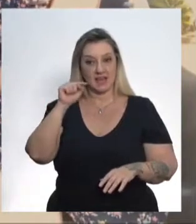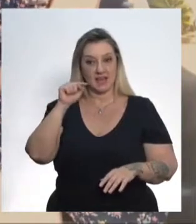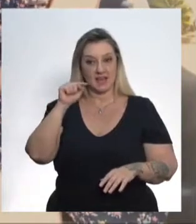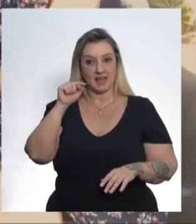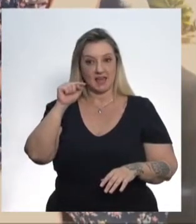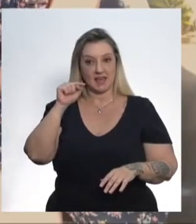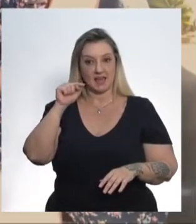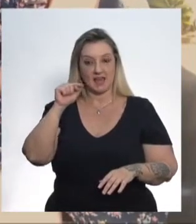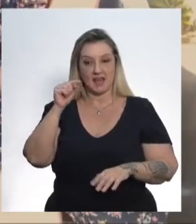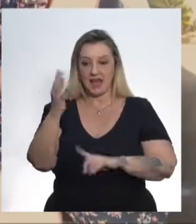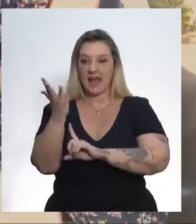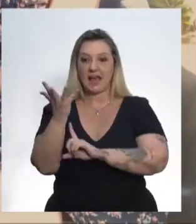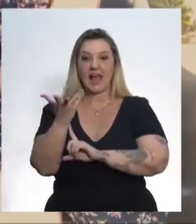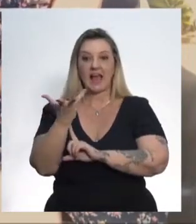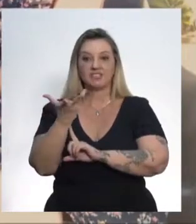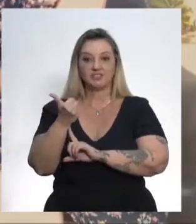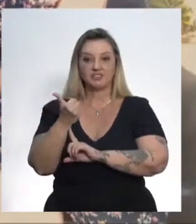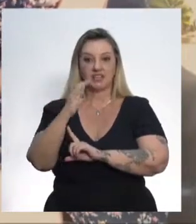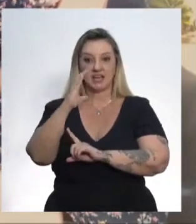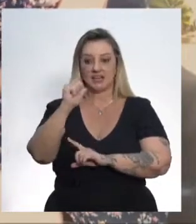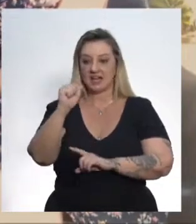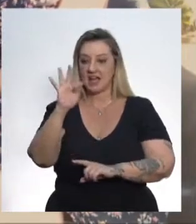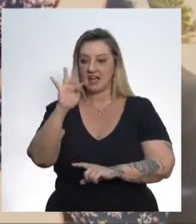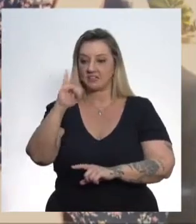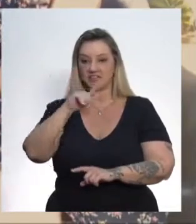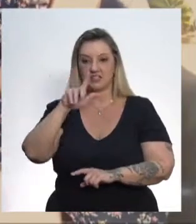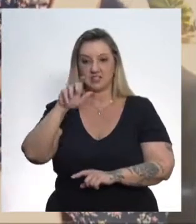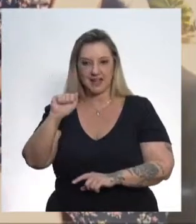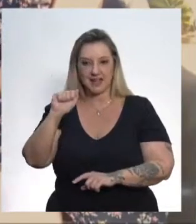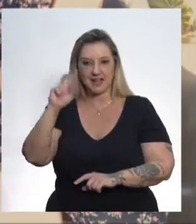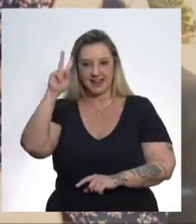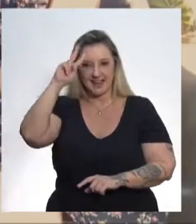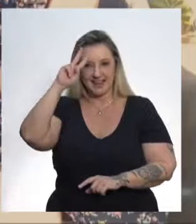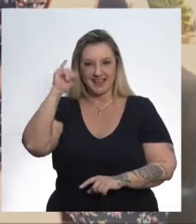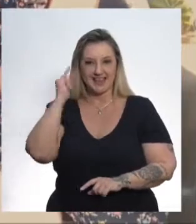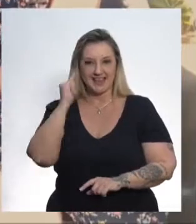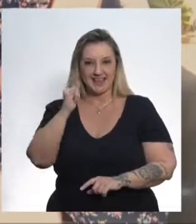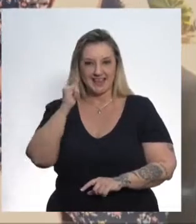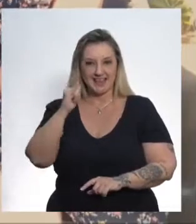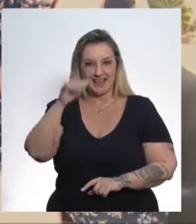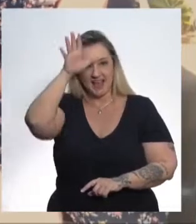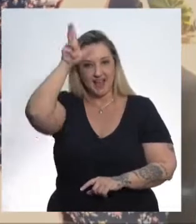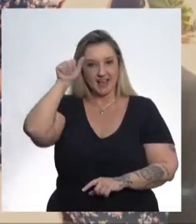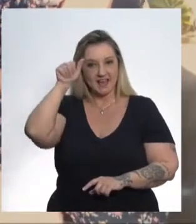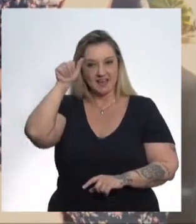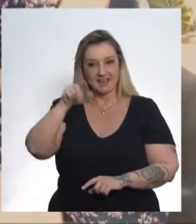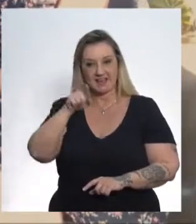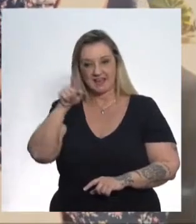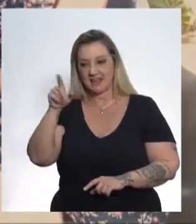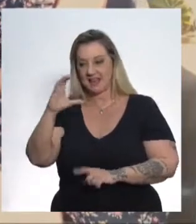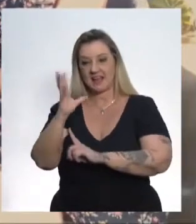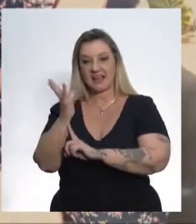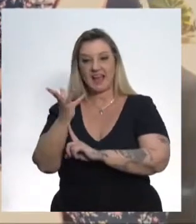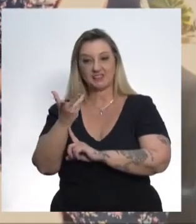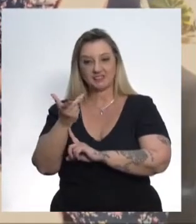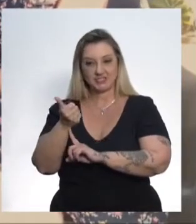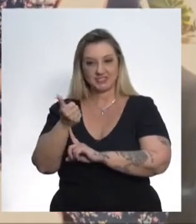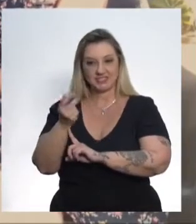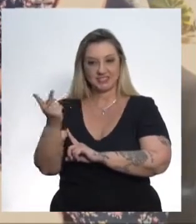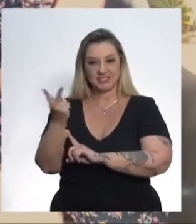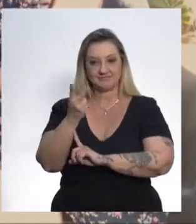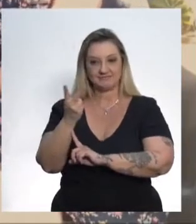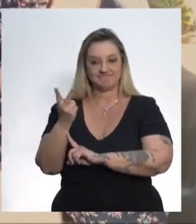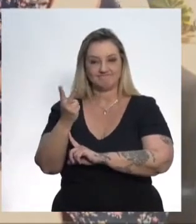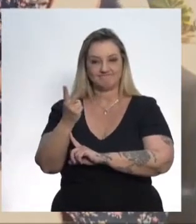bioma Caatinga. Você deve se lembrar que eu disse que o bioma da Amazônia e o bioma da Caatinga são os dois